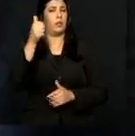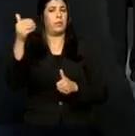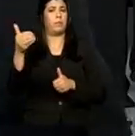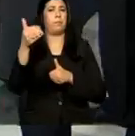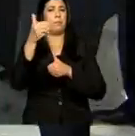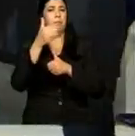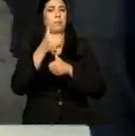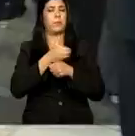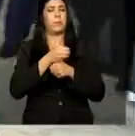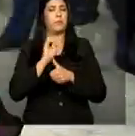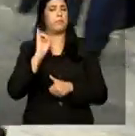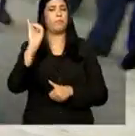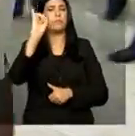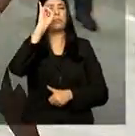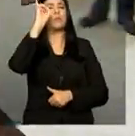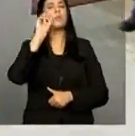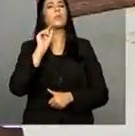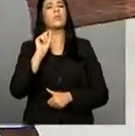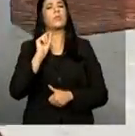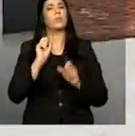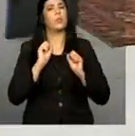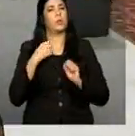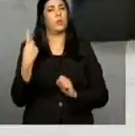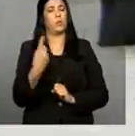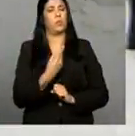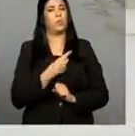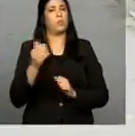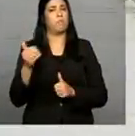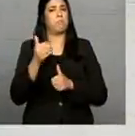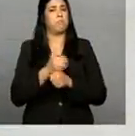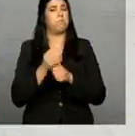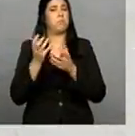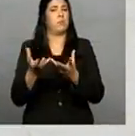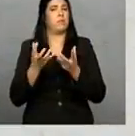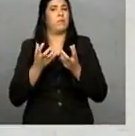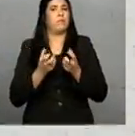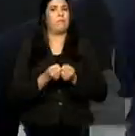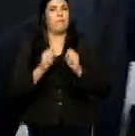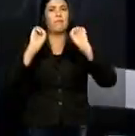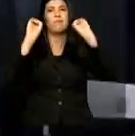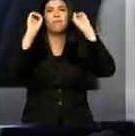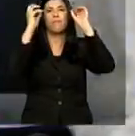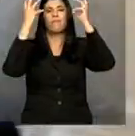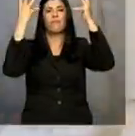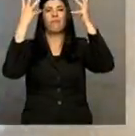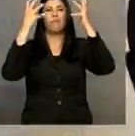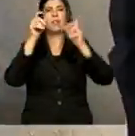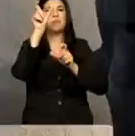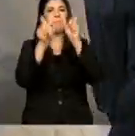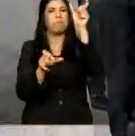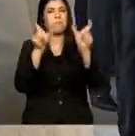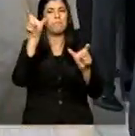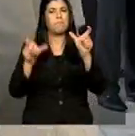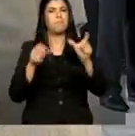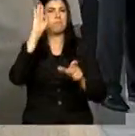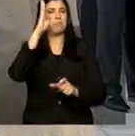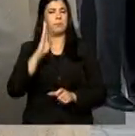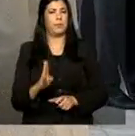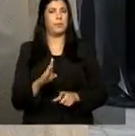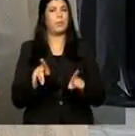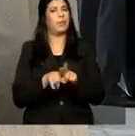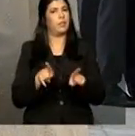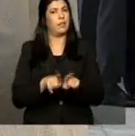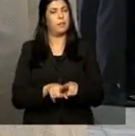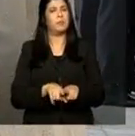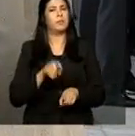um momento fundamental no qual nós podemos estabelecer essa verdadeira festa de cidadania para todos os nossos cidadãos, né? E por mais